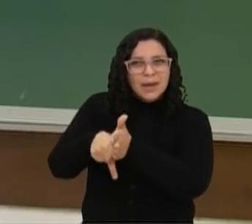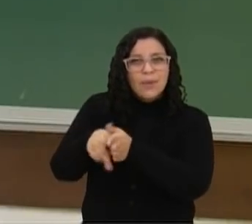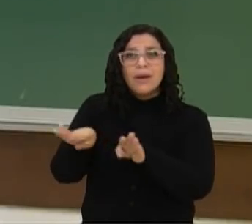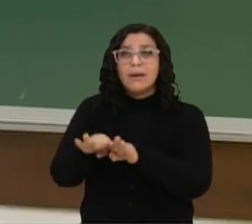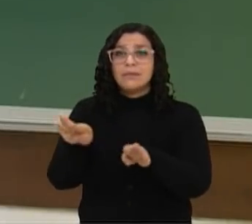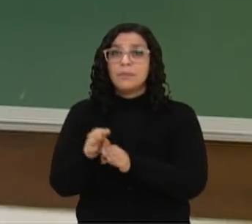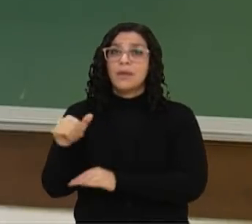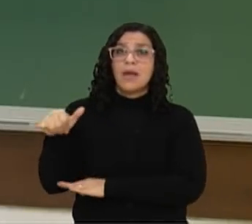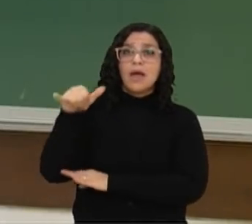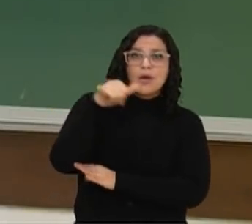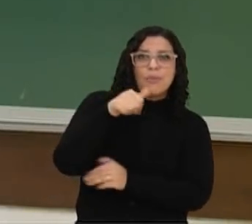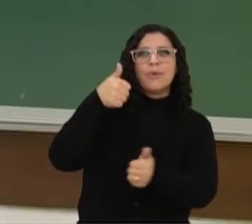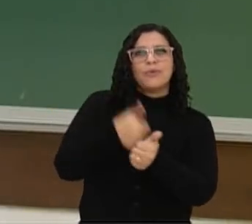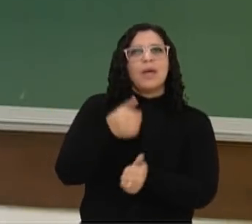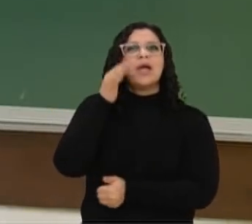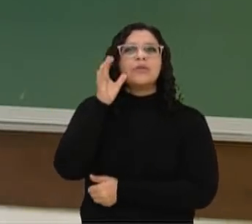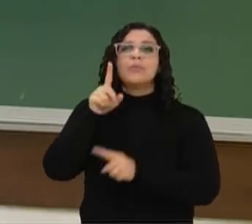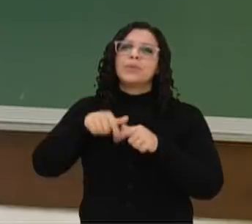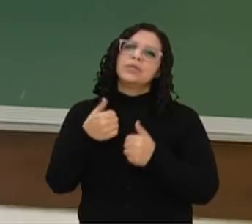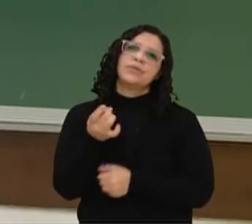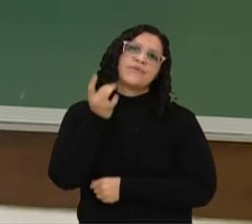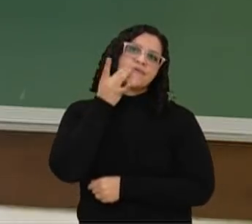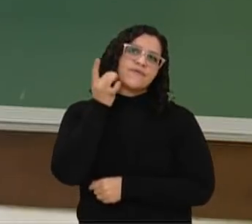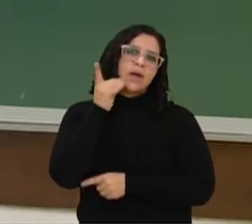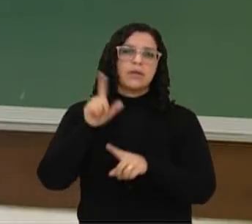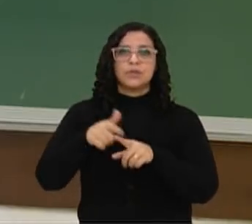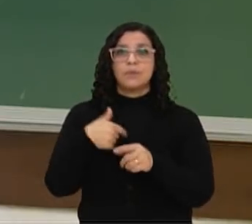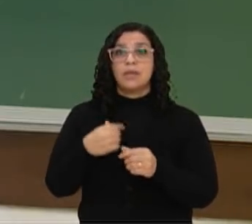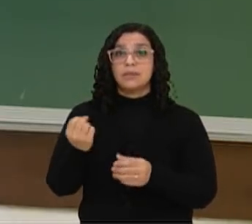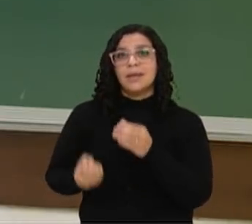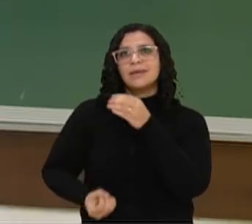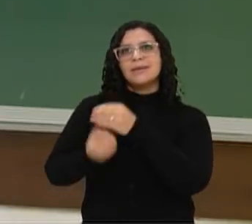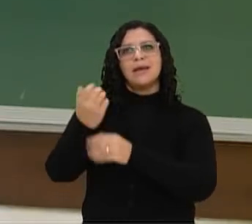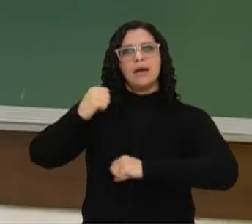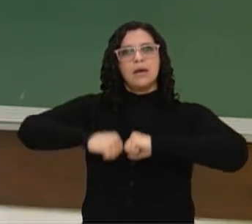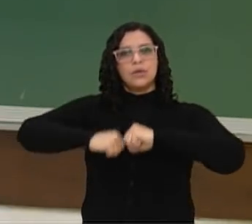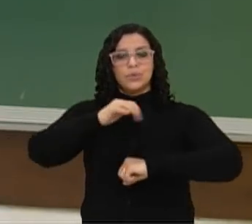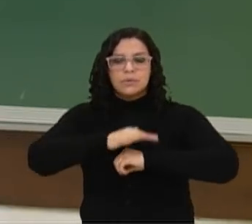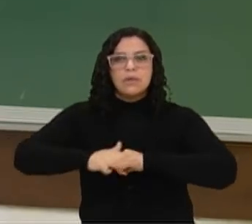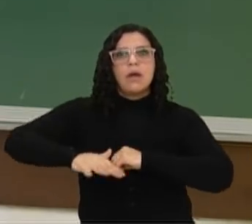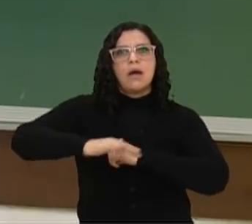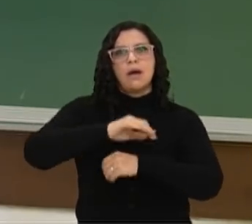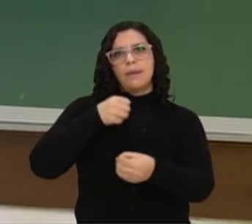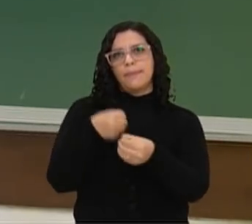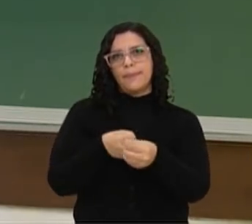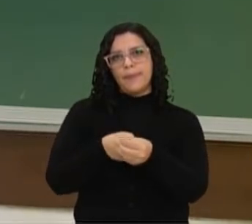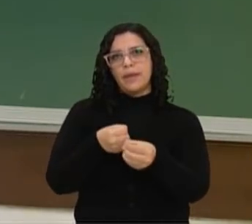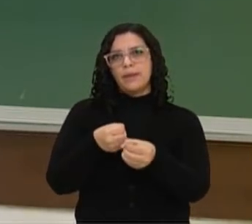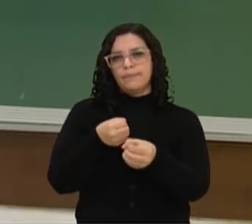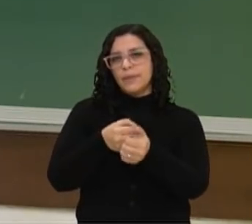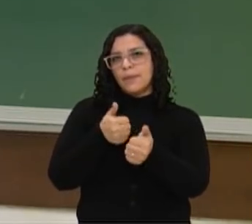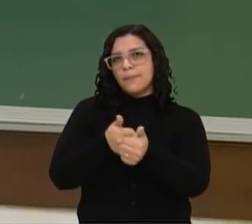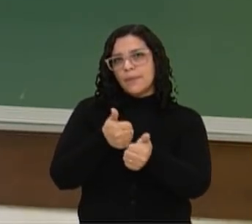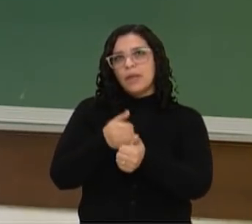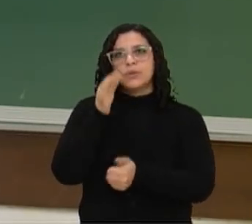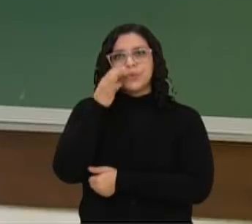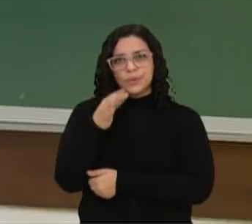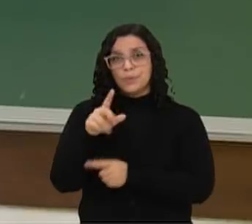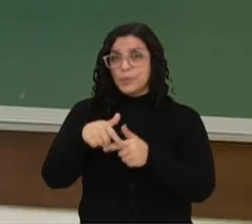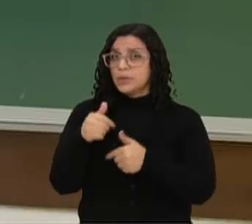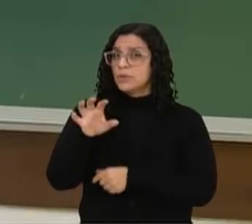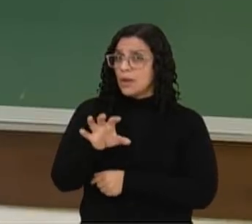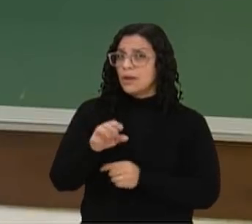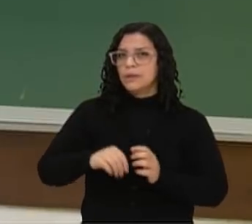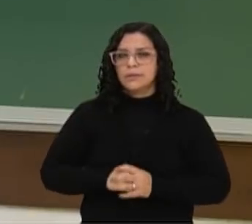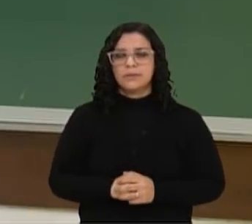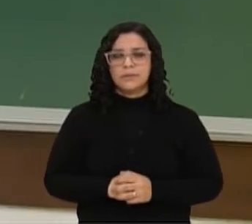mais próximo, então tudo isso facilita a instalação das indústrias nesta área, certo? E aí entra nessa ideia aqui